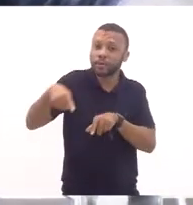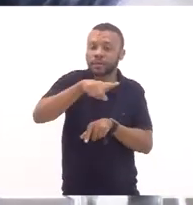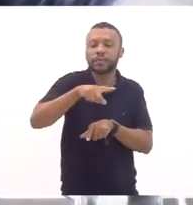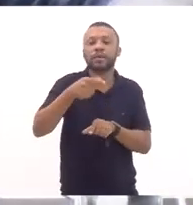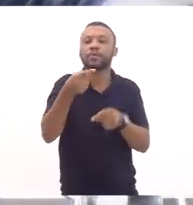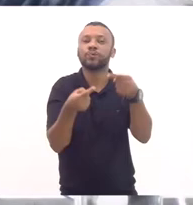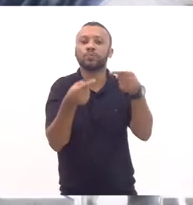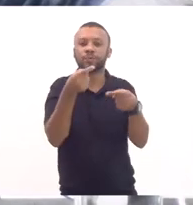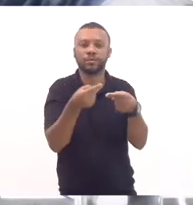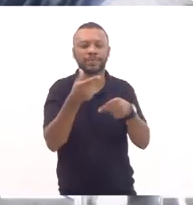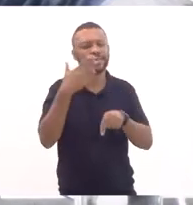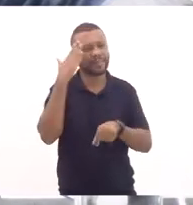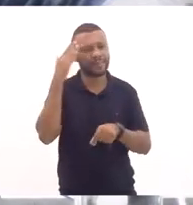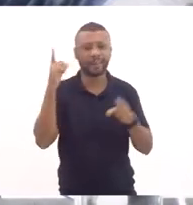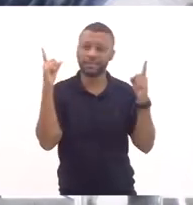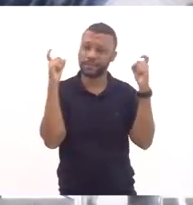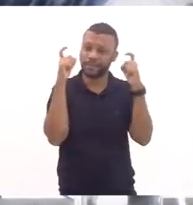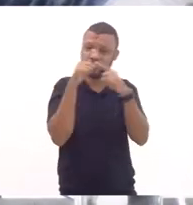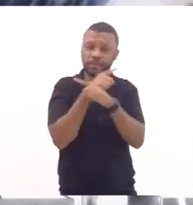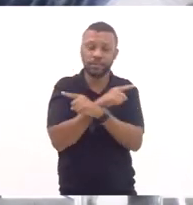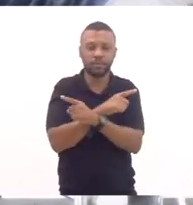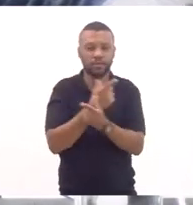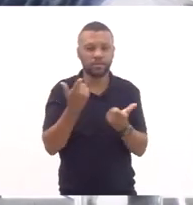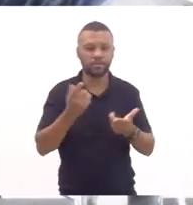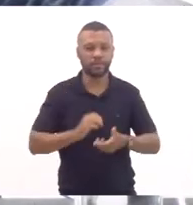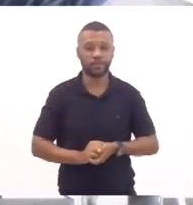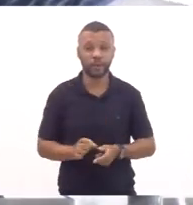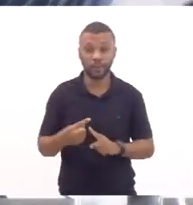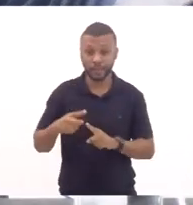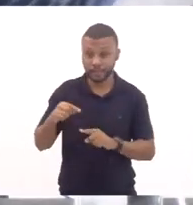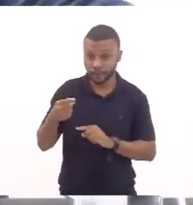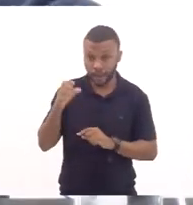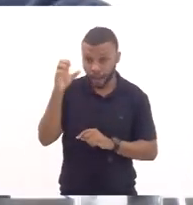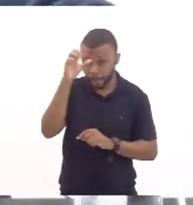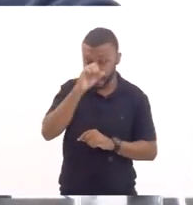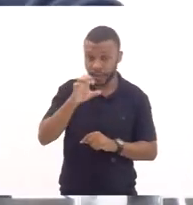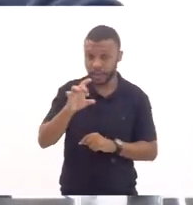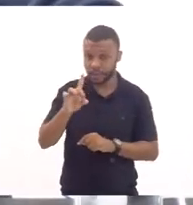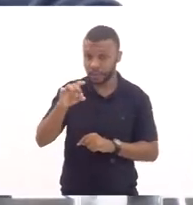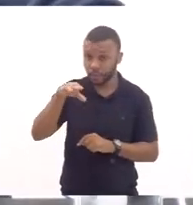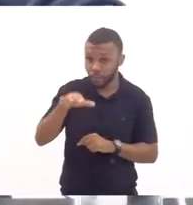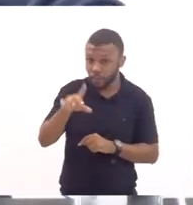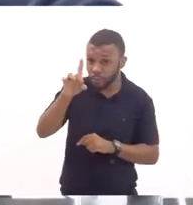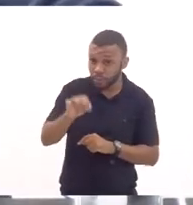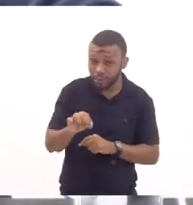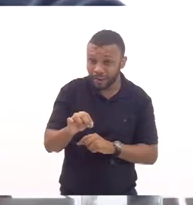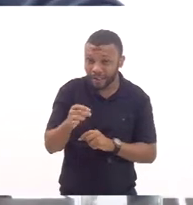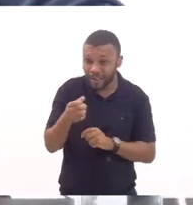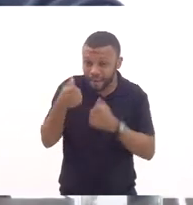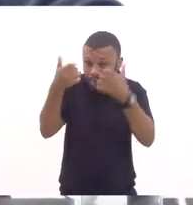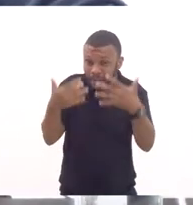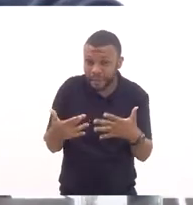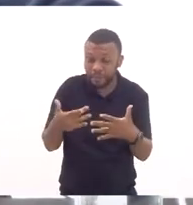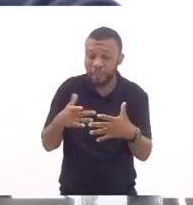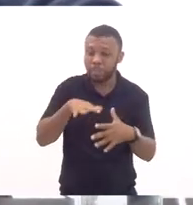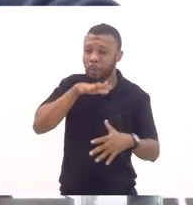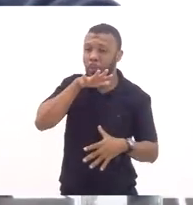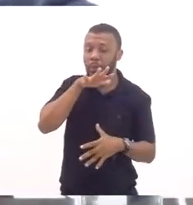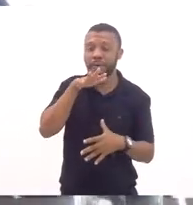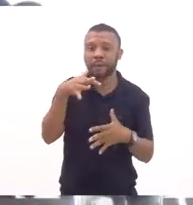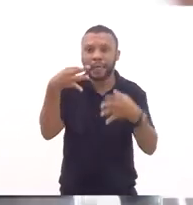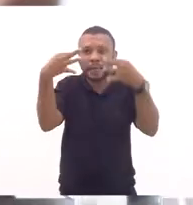é difícil. Porque eles, depois que eles aprenderam, o Edmundo está certo, fala que está tudo ruim, eles não acertam mais